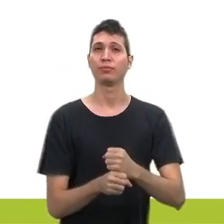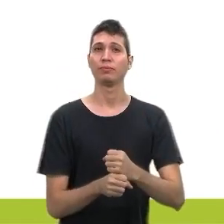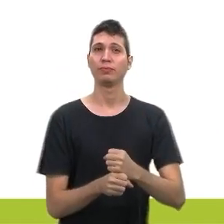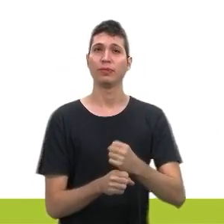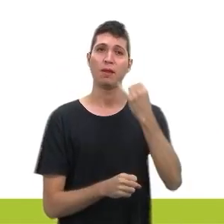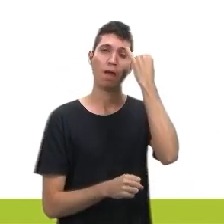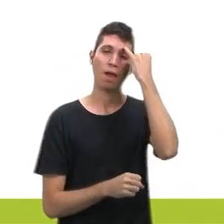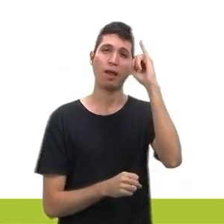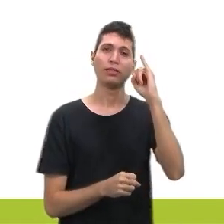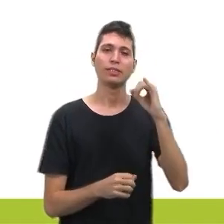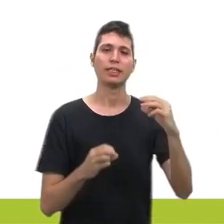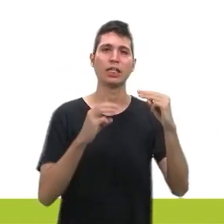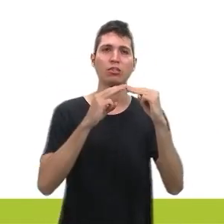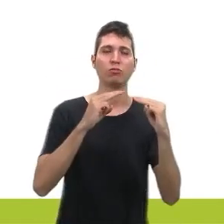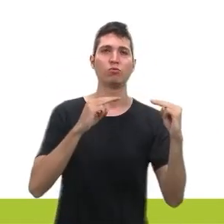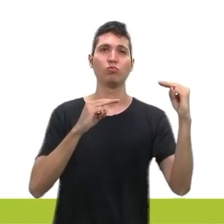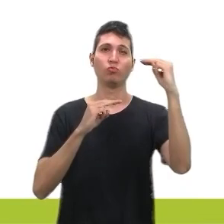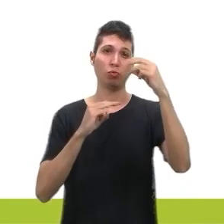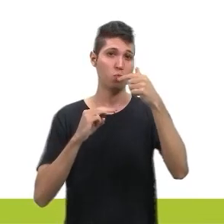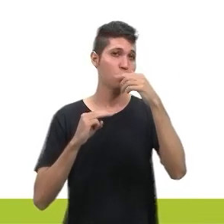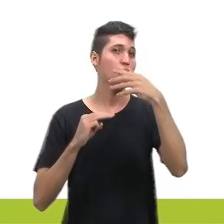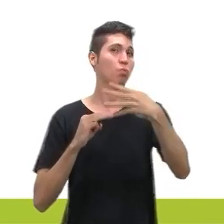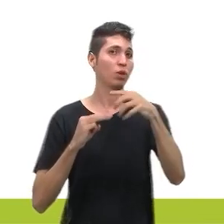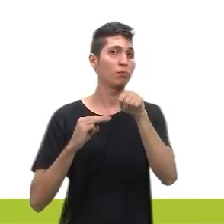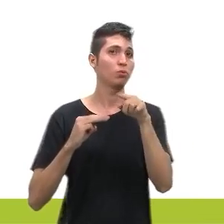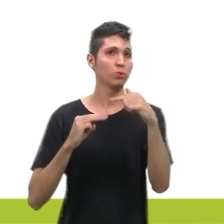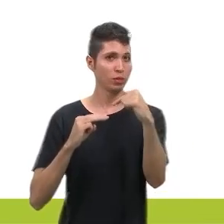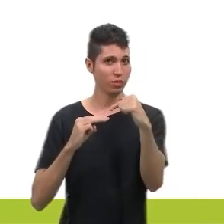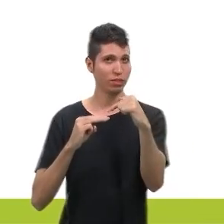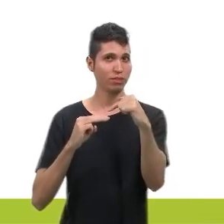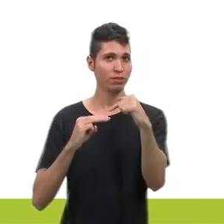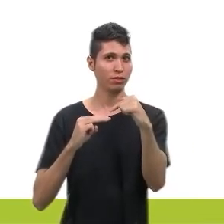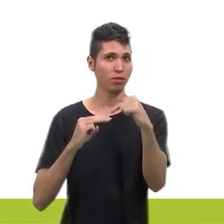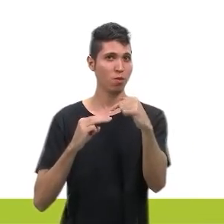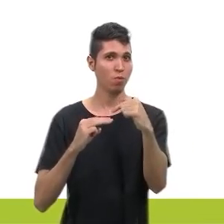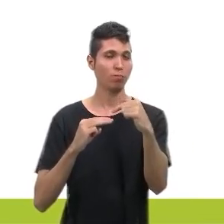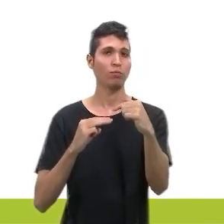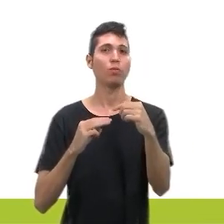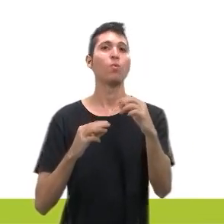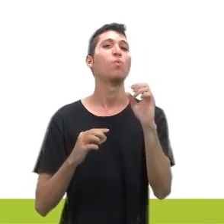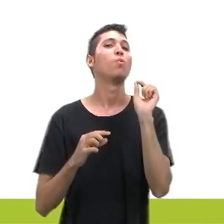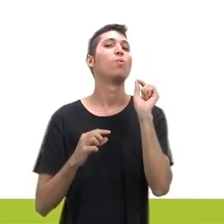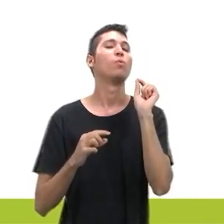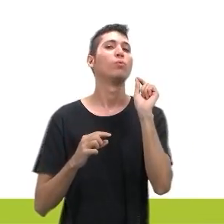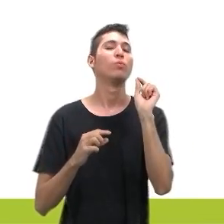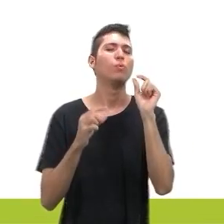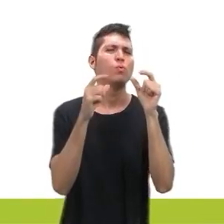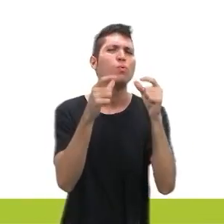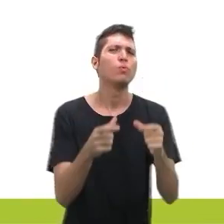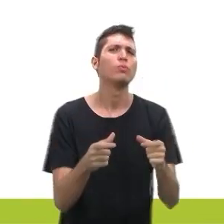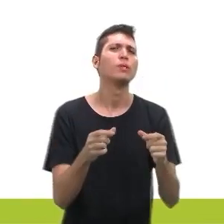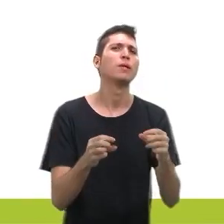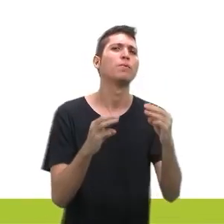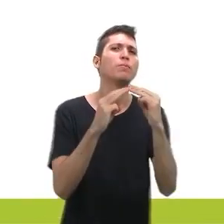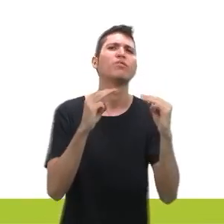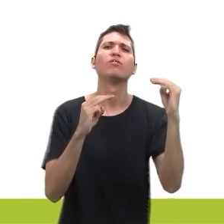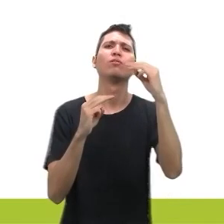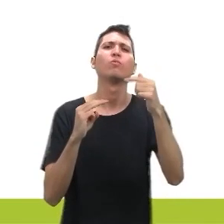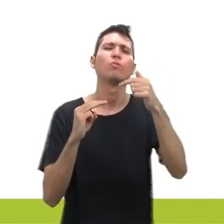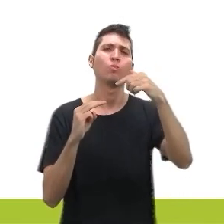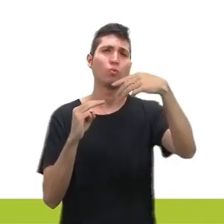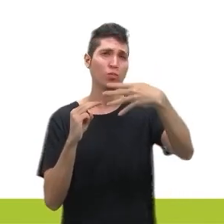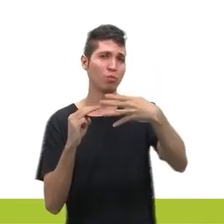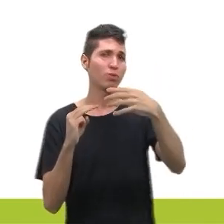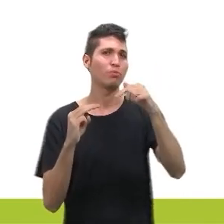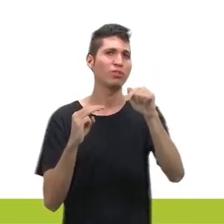da média, né? A média deu 4,7. Gente, dá uma olhada nas tuas alternativas. Onde é que está a média, ó? 4,7 está dizendo o quê? Que a letra A